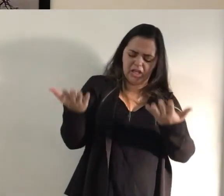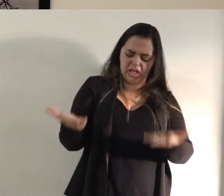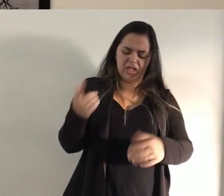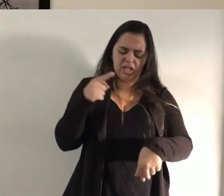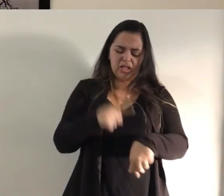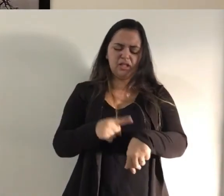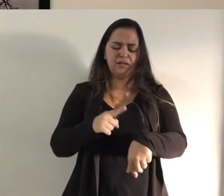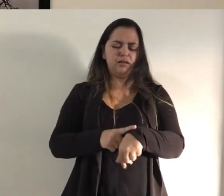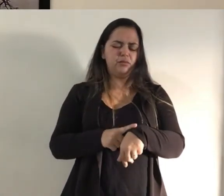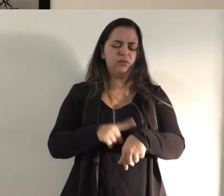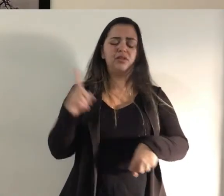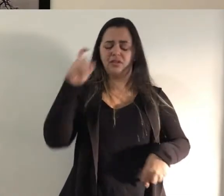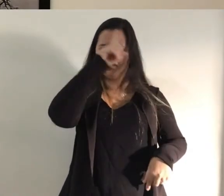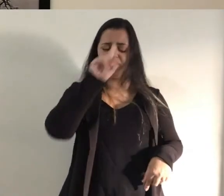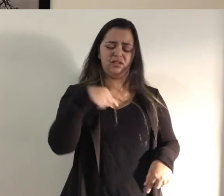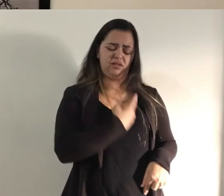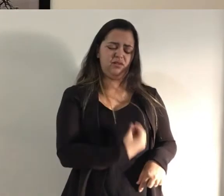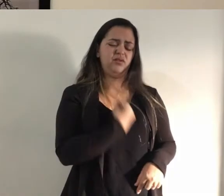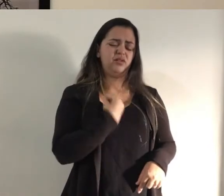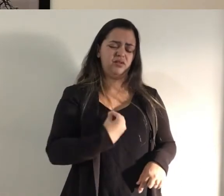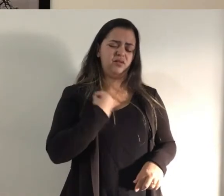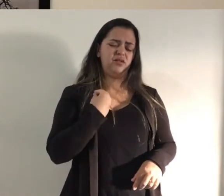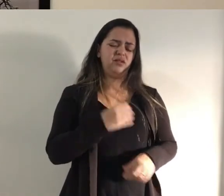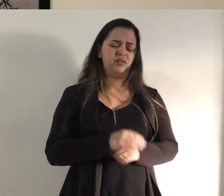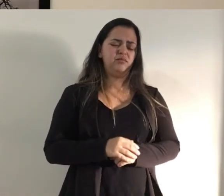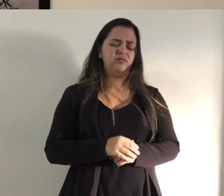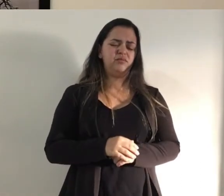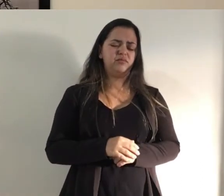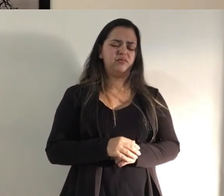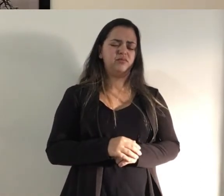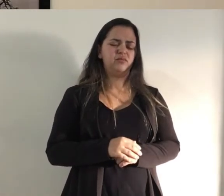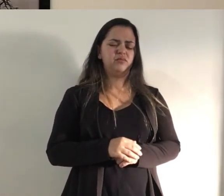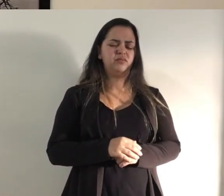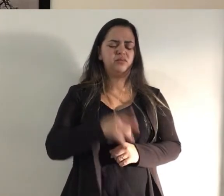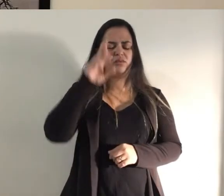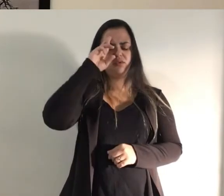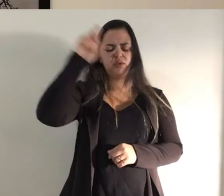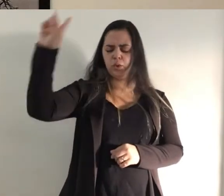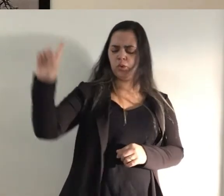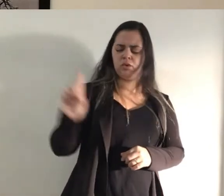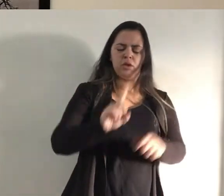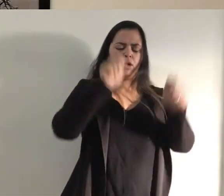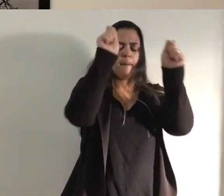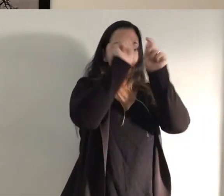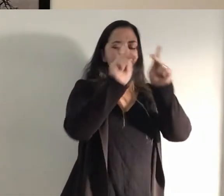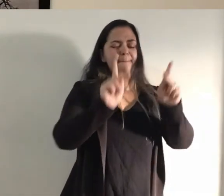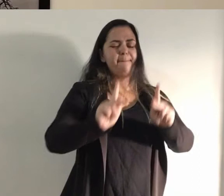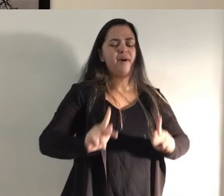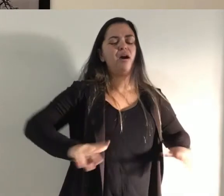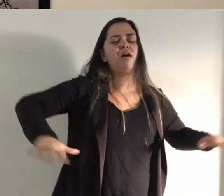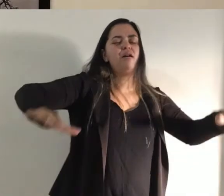vivendo. Quando o Senhor chega, a paz reina. Que a Tua paz reine